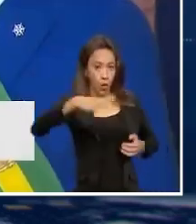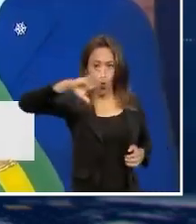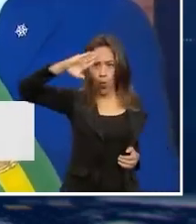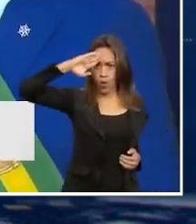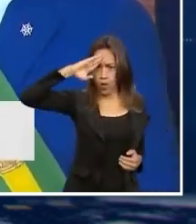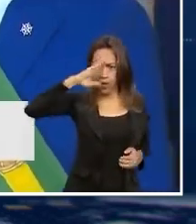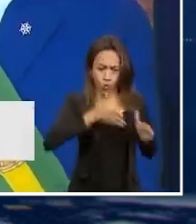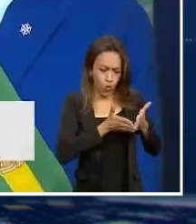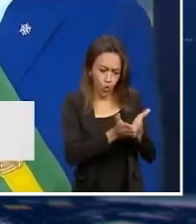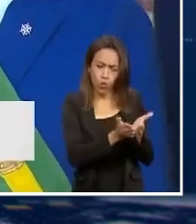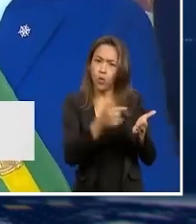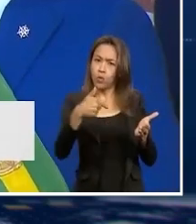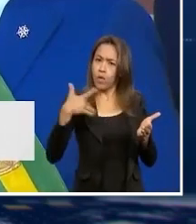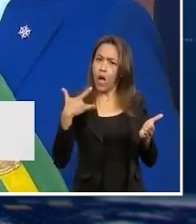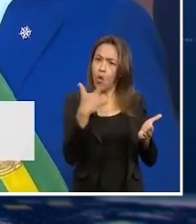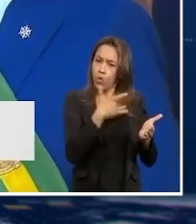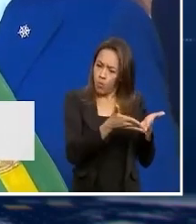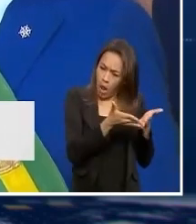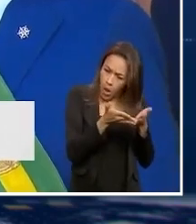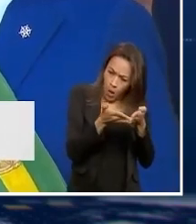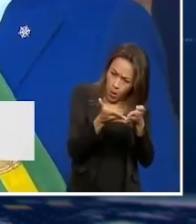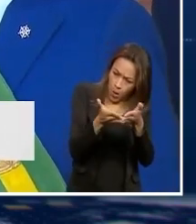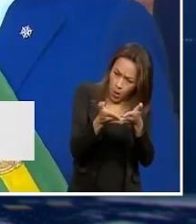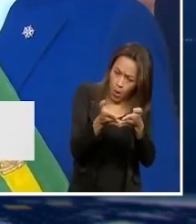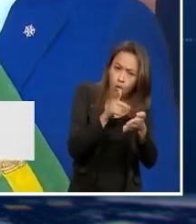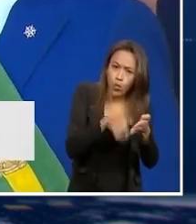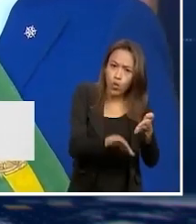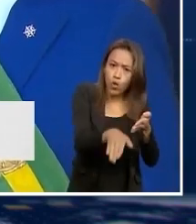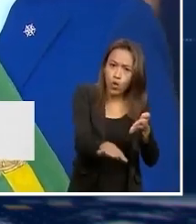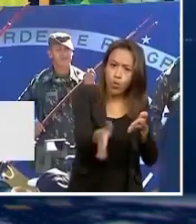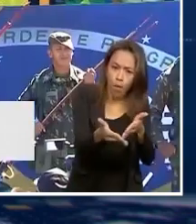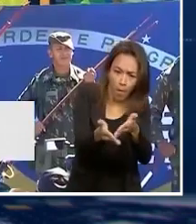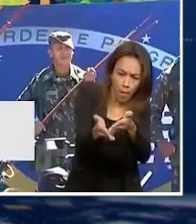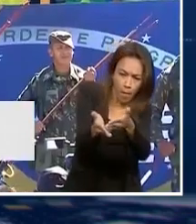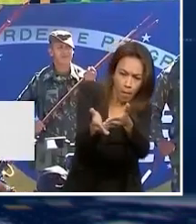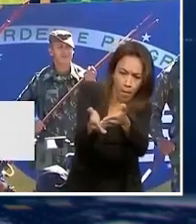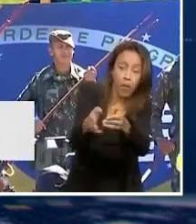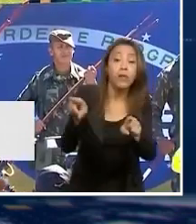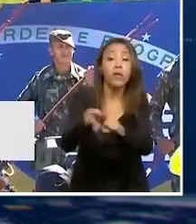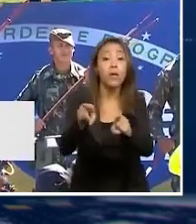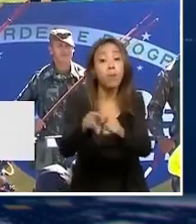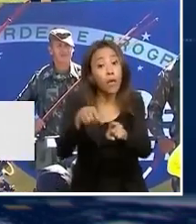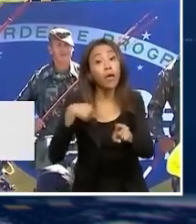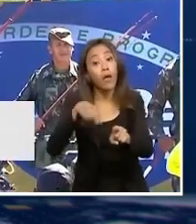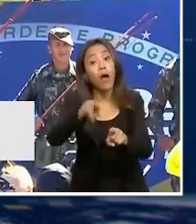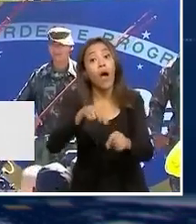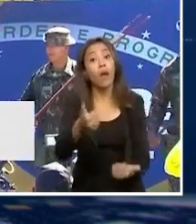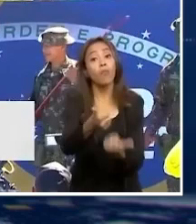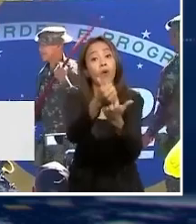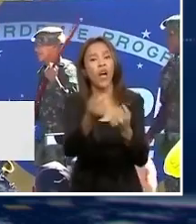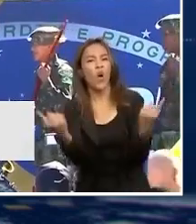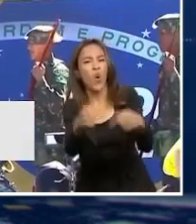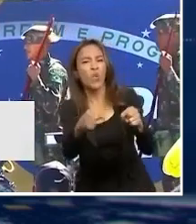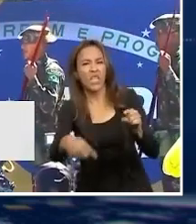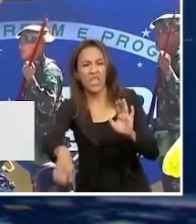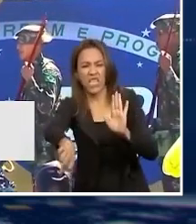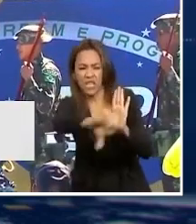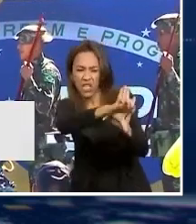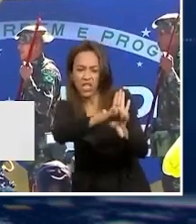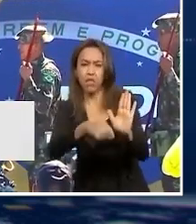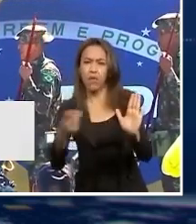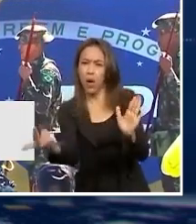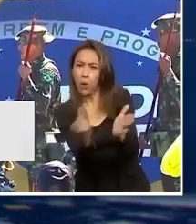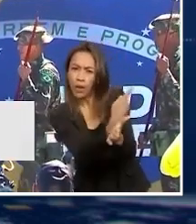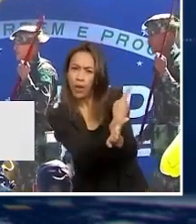uma vez ontem, acho que outra coisa que vai, a popularidade dele, poderia ter ido lá no Rio Grande do Sul, como quando fizeram com o Bolsonaro, a